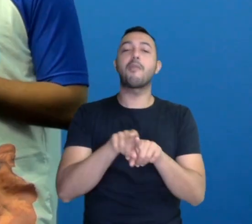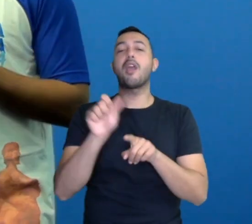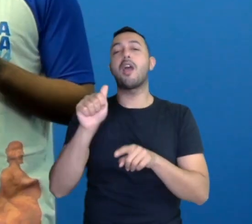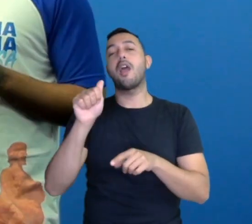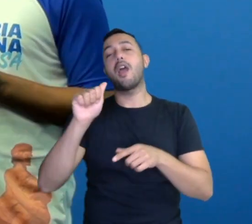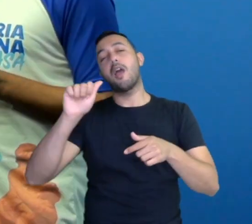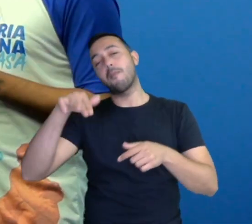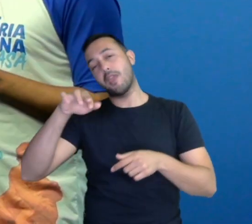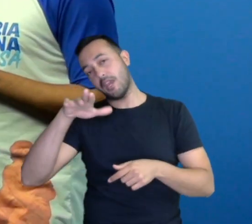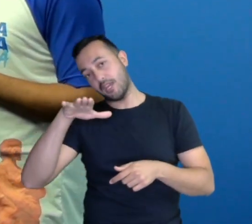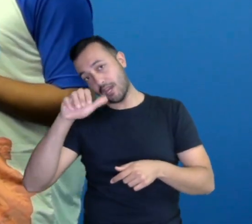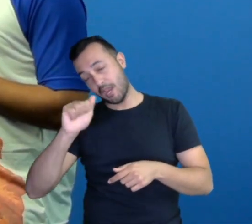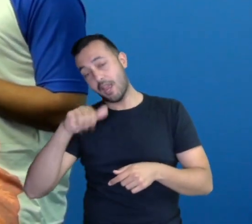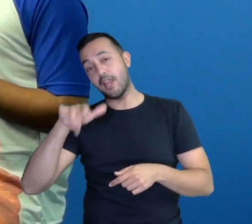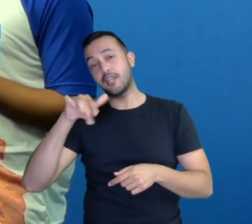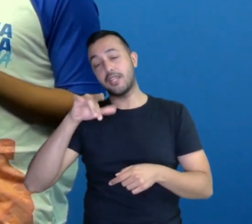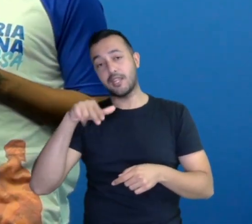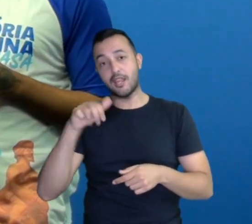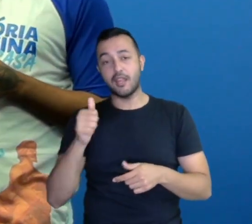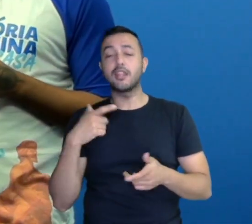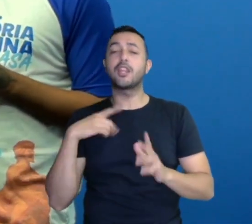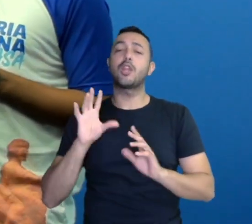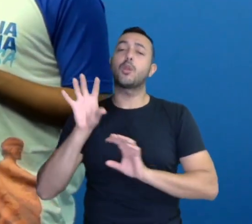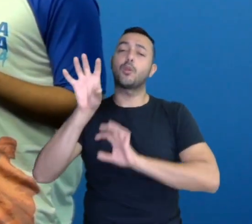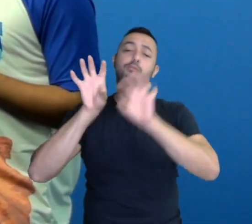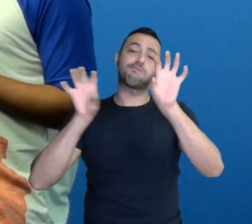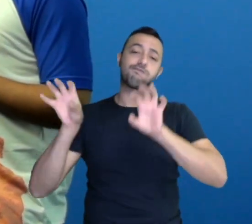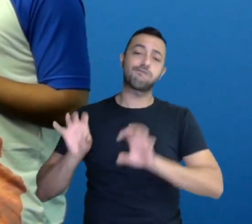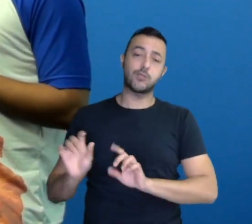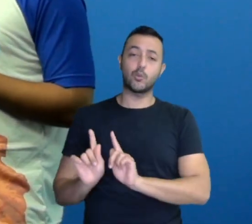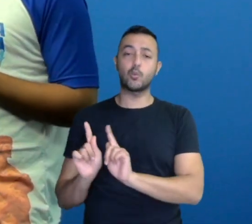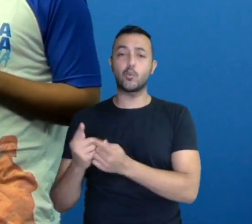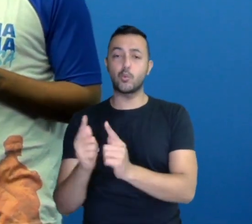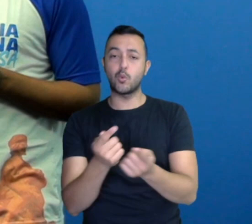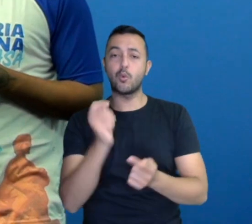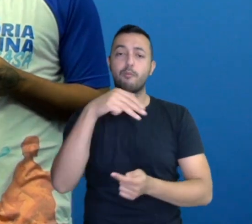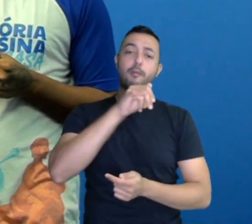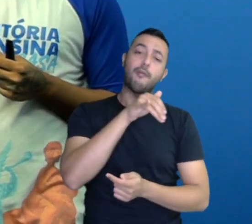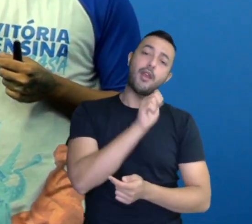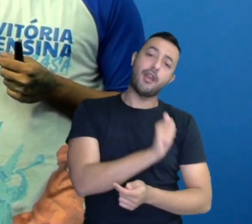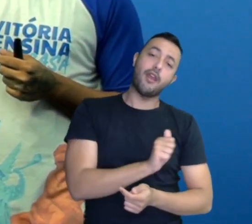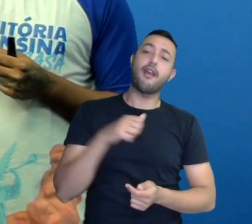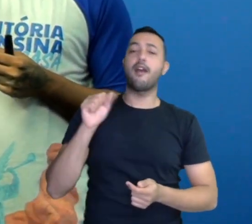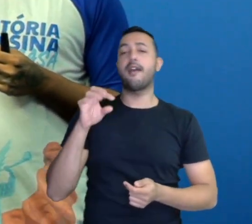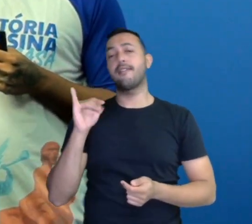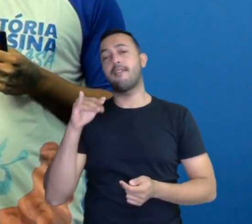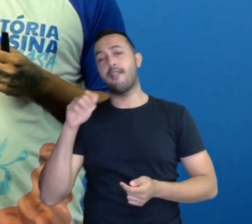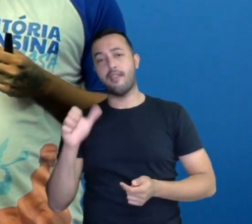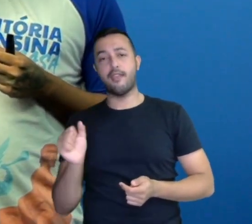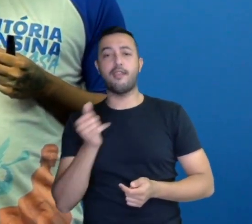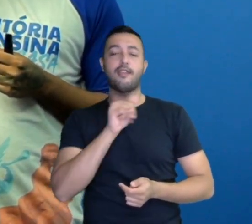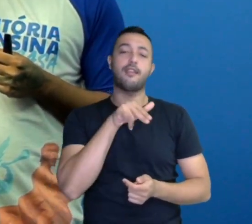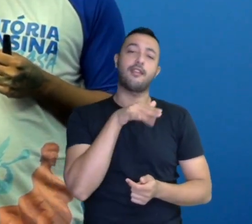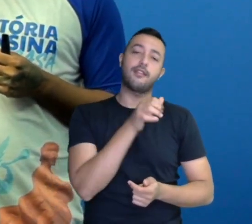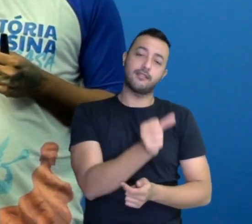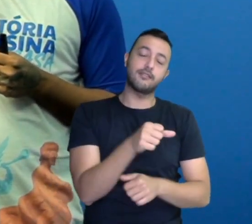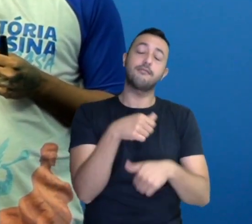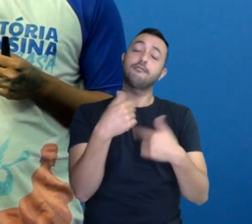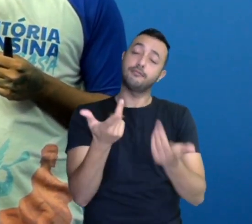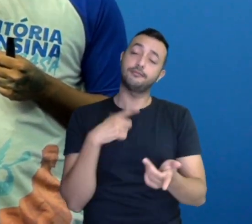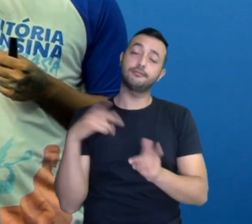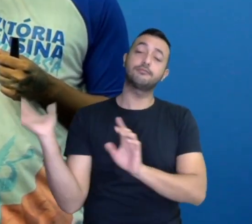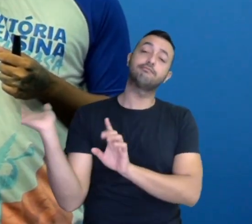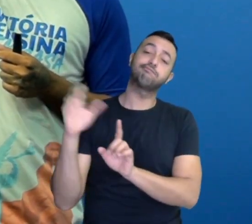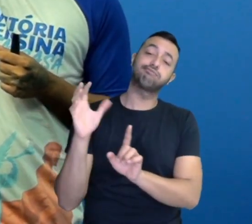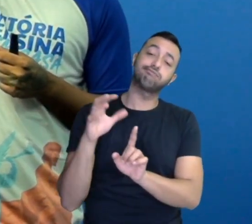Andina, né, com os povos almecas, zapotecas, maias, astecas e incas, né? Então a gente viu as influências,